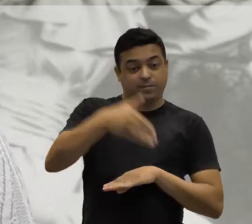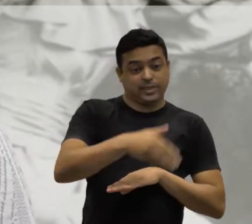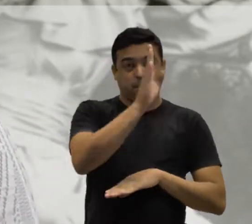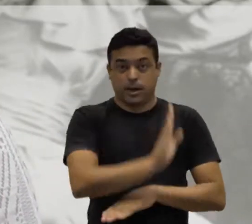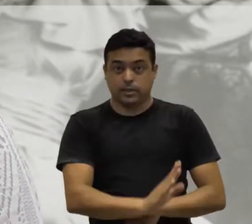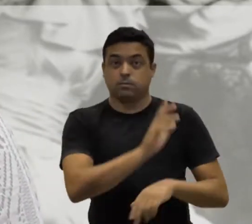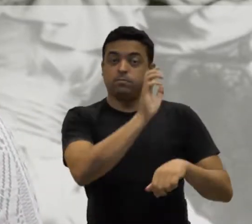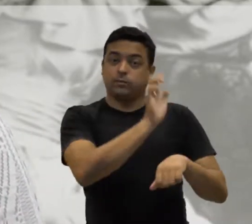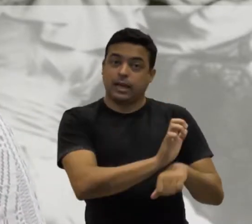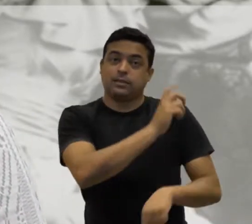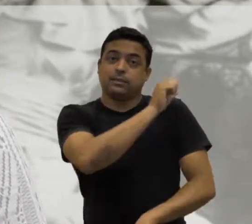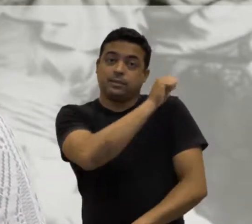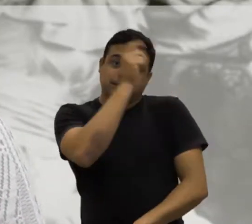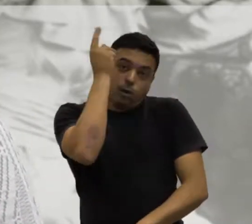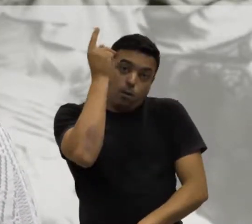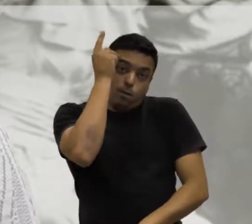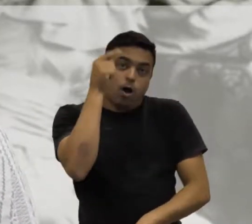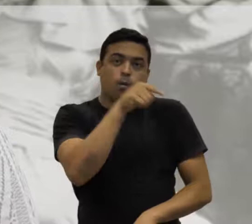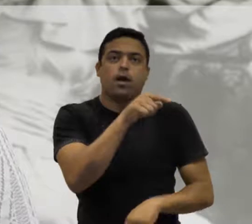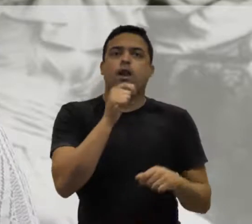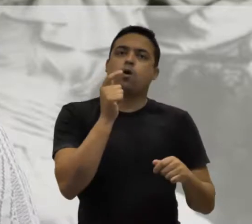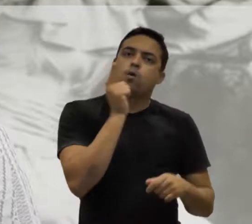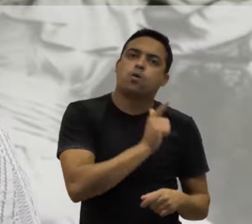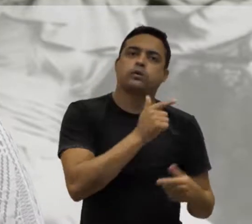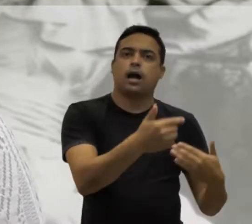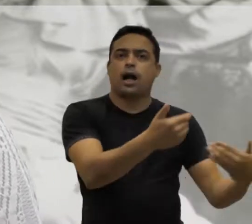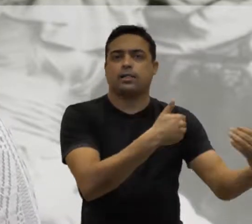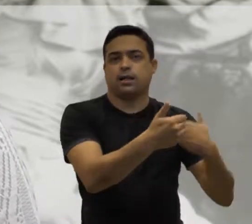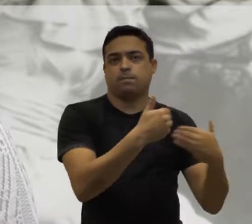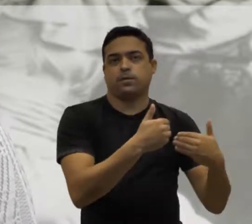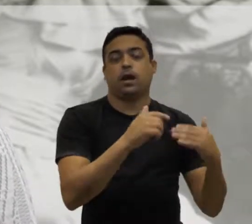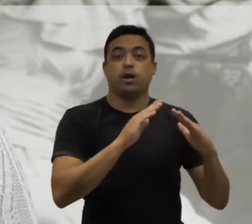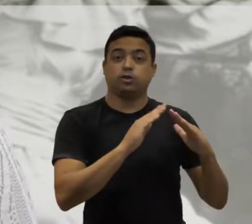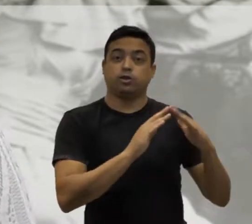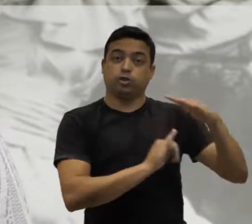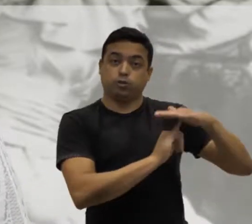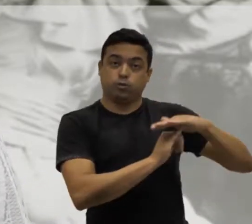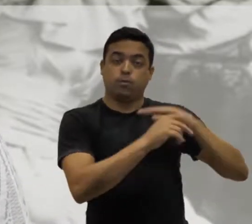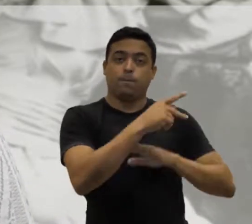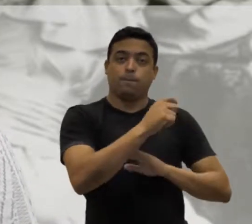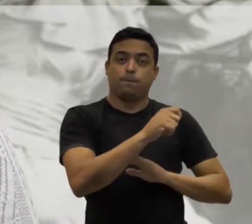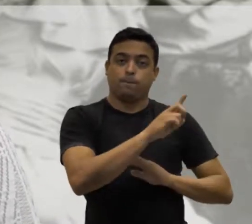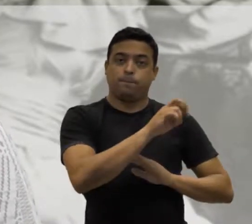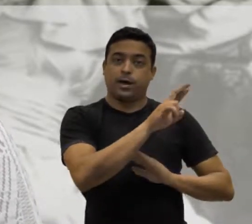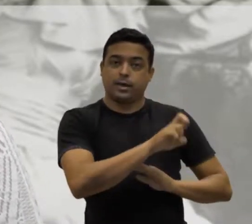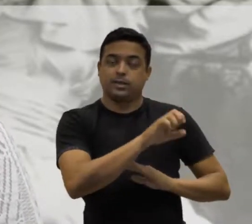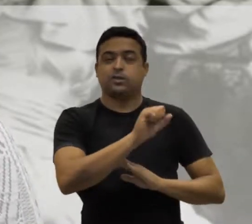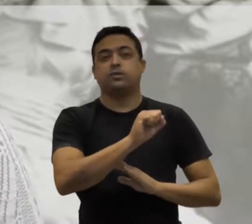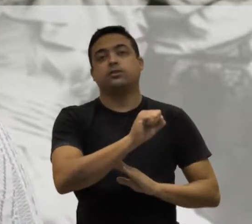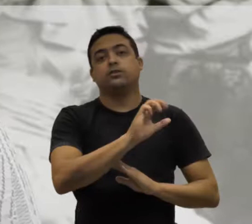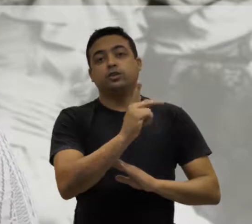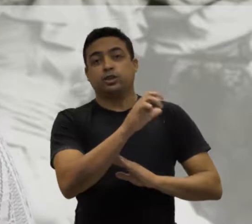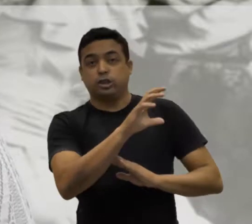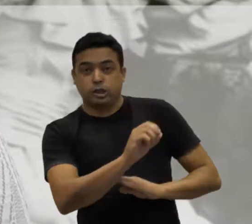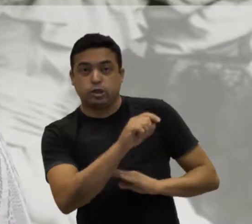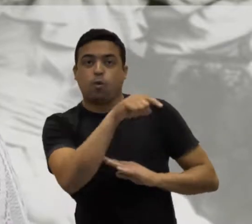Helen Keller a São Paulo, iniciou-se o atendimento a essa clientela no Instituto Padre Chico e na antiga Fundação para o